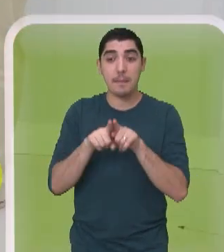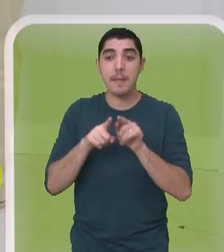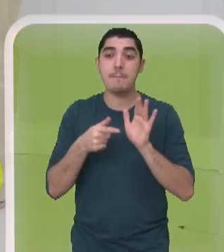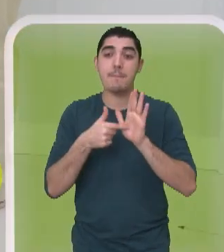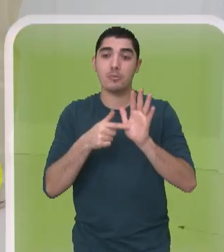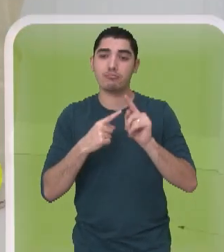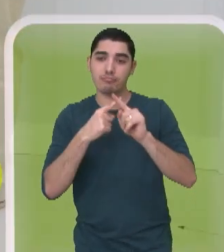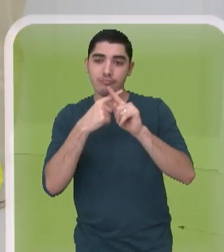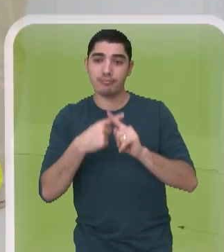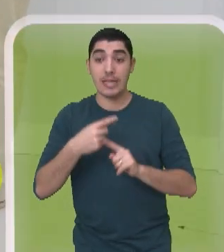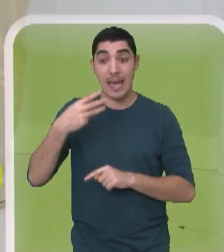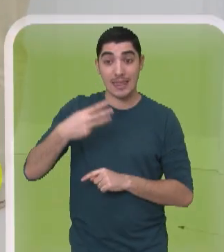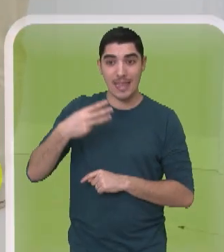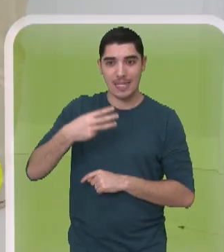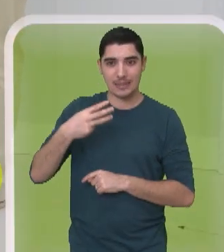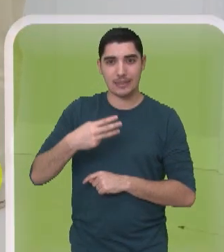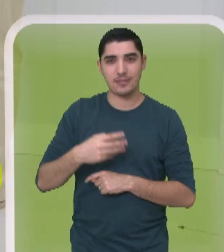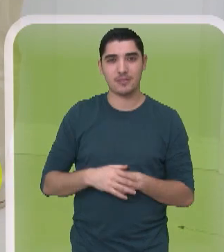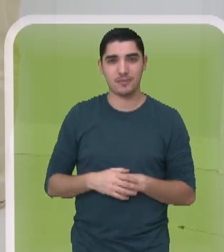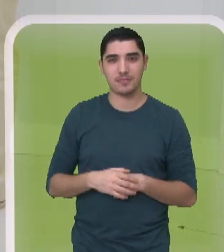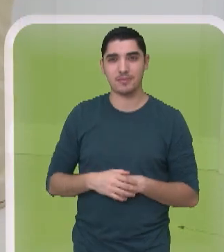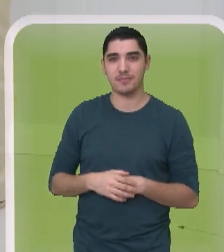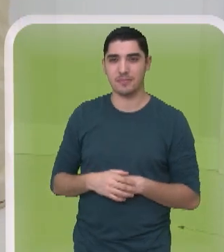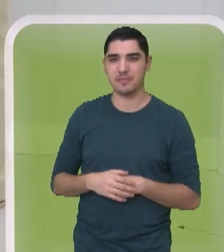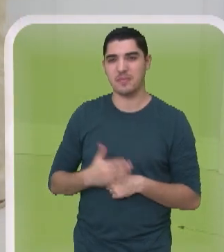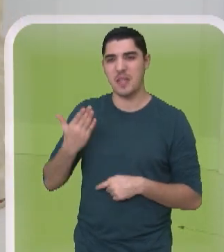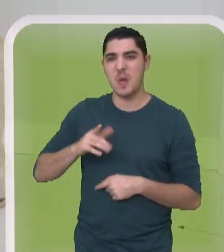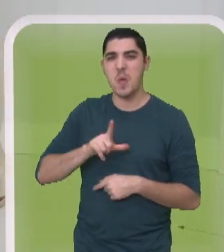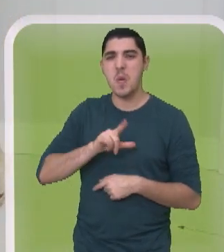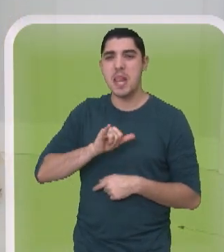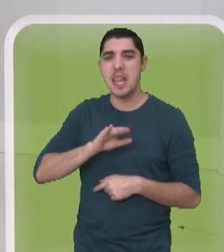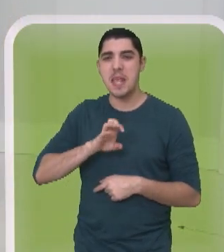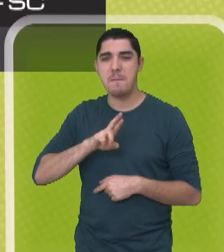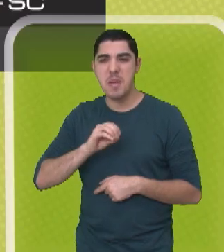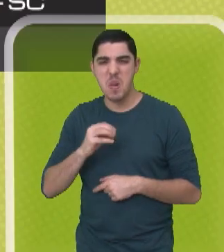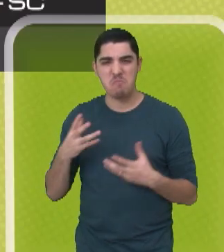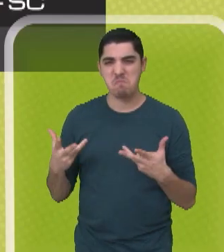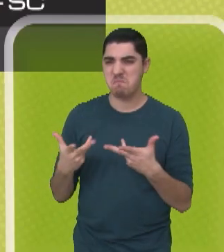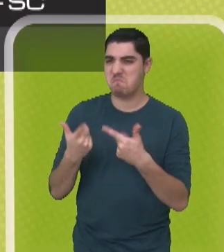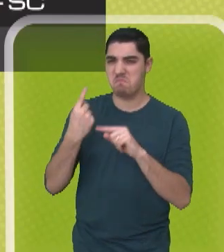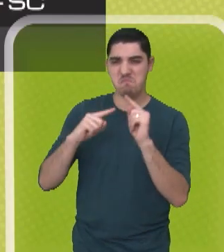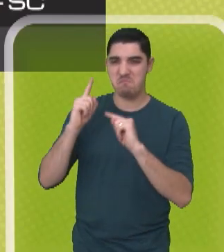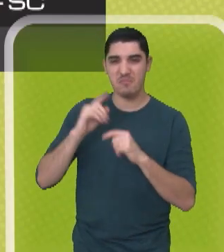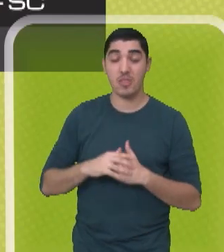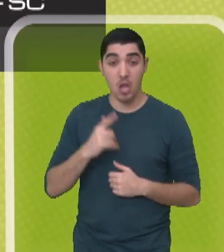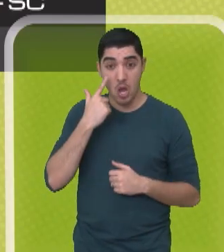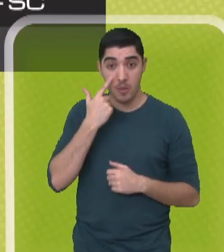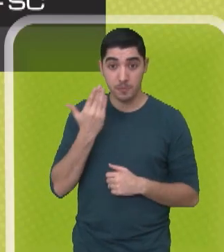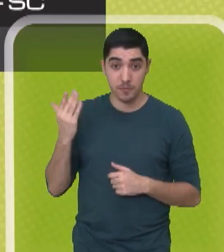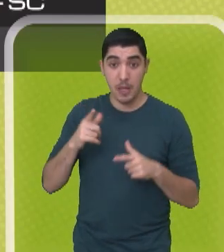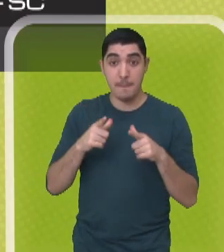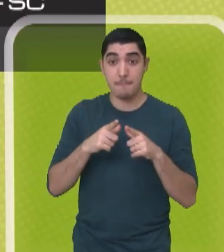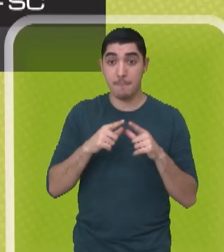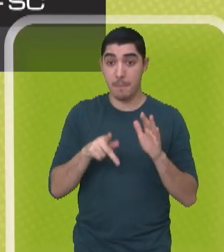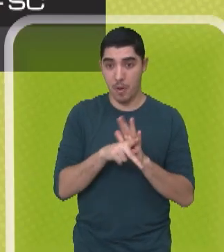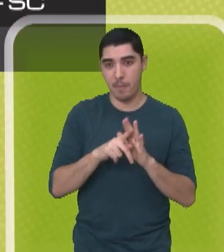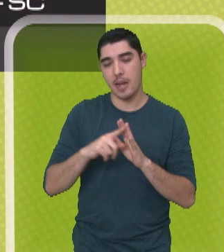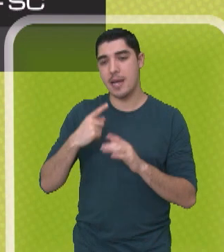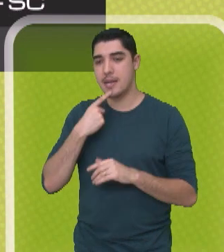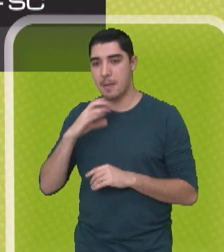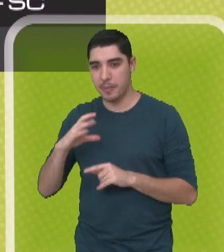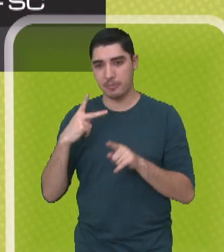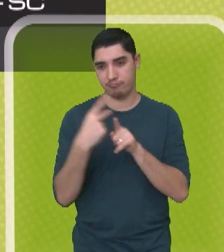rodada da Superliga Masculina de Vôlei. Olha o olho. Eu adorei esse ponto. O líbero foi sensacional. O Brasília entrou em quadra ontem contra o Campinas, vitória do Campinas, também era